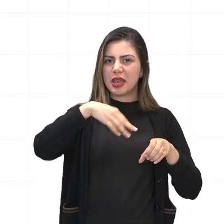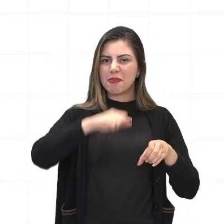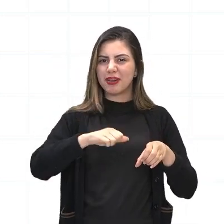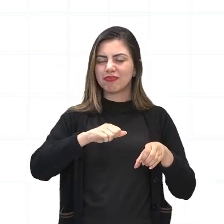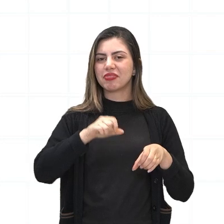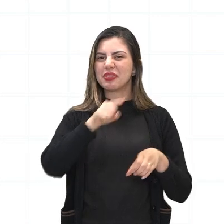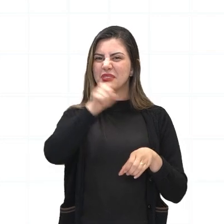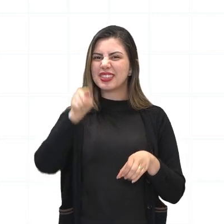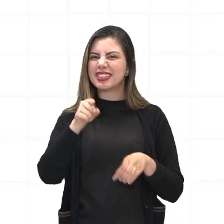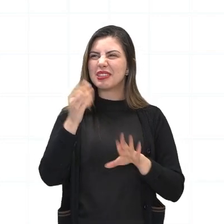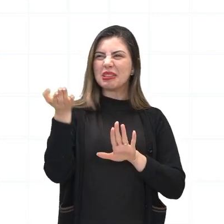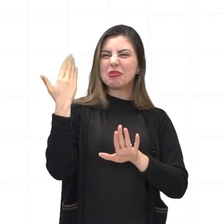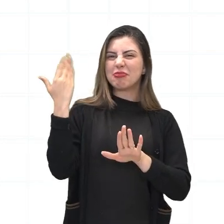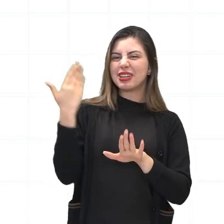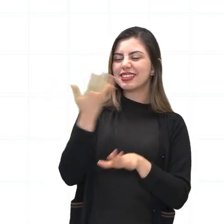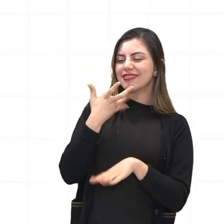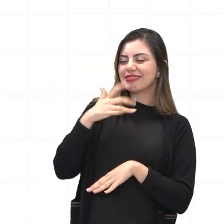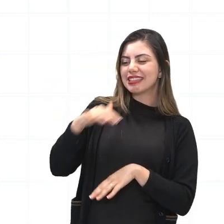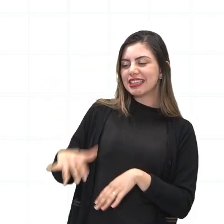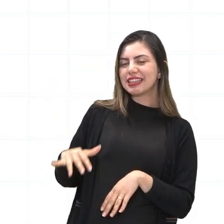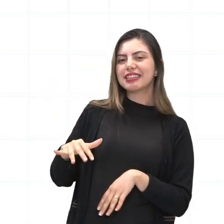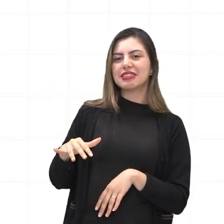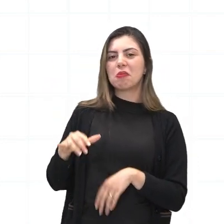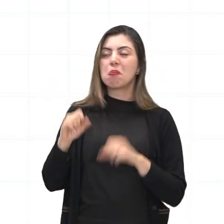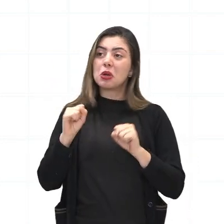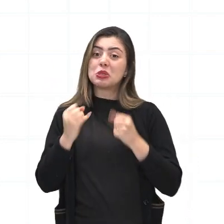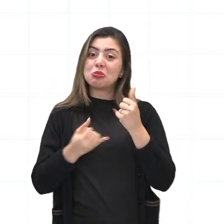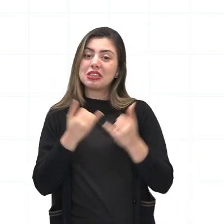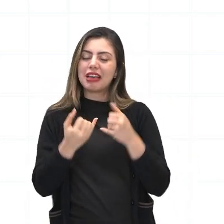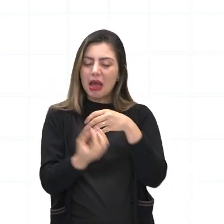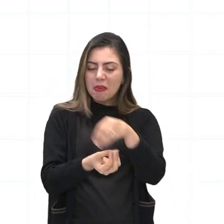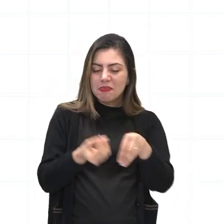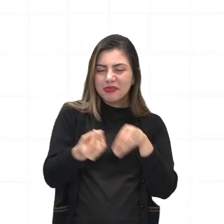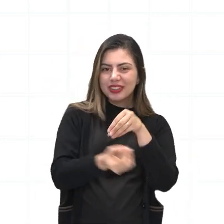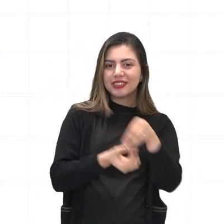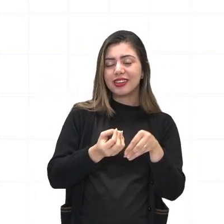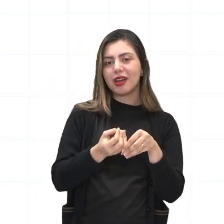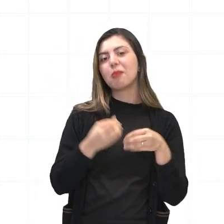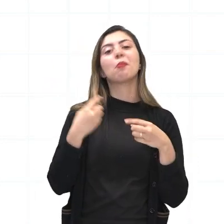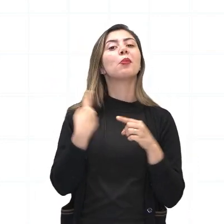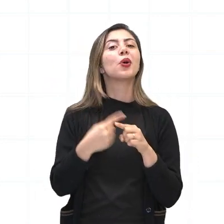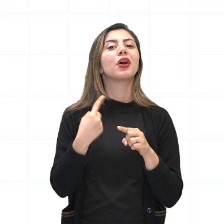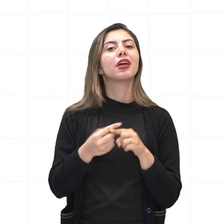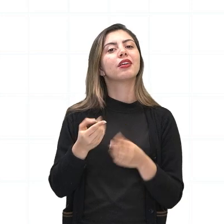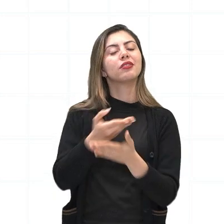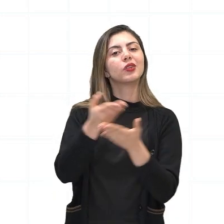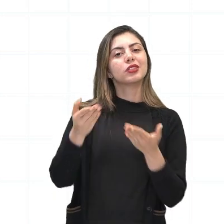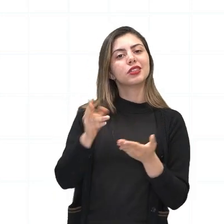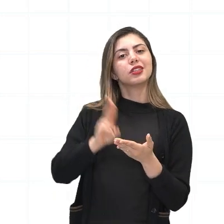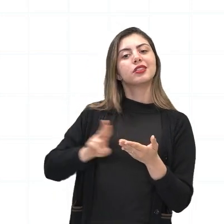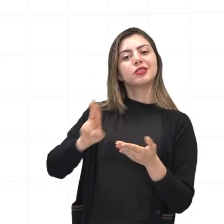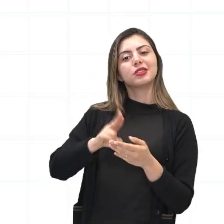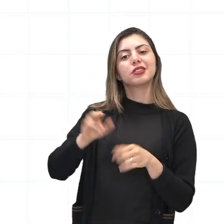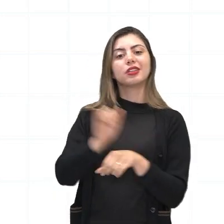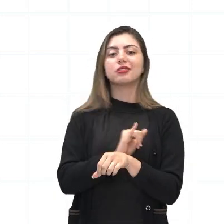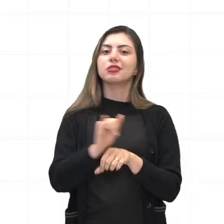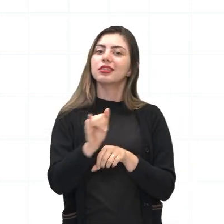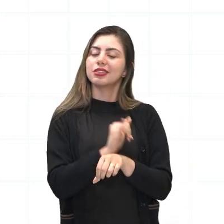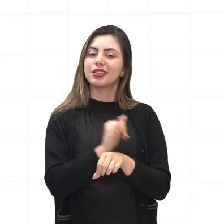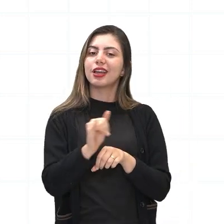se lambuzar todo, fazer mistura? Isso tudo é porque vocês estavam utilizando essas